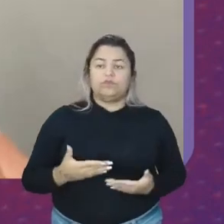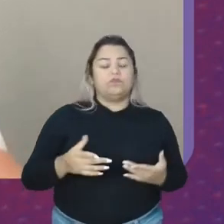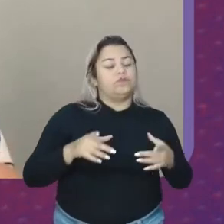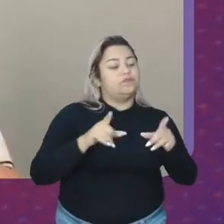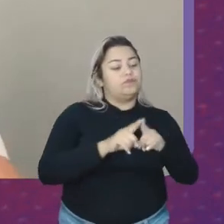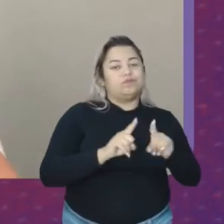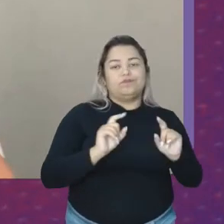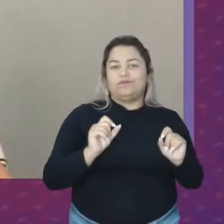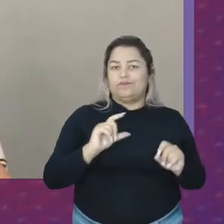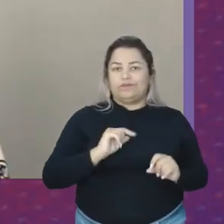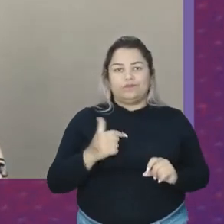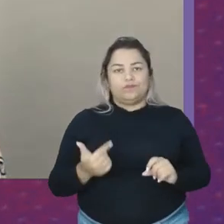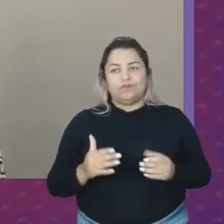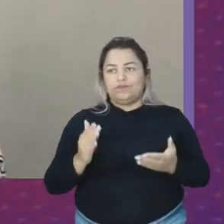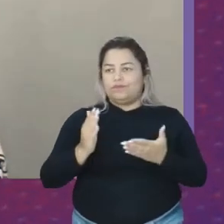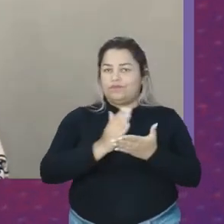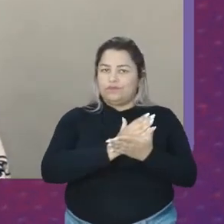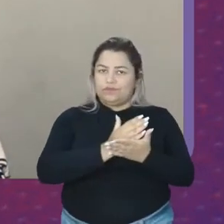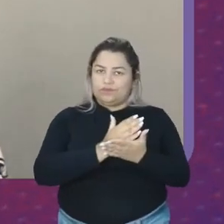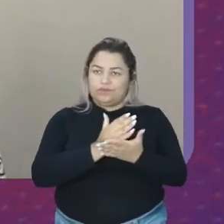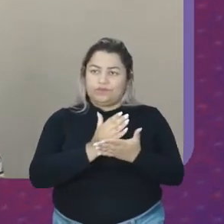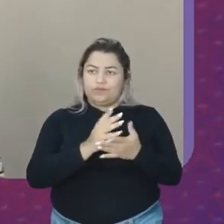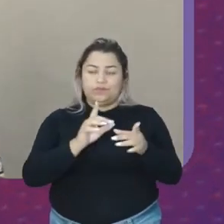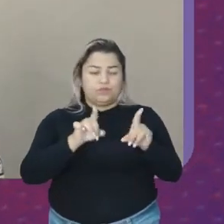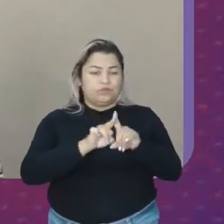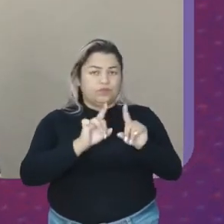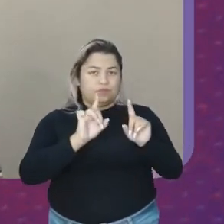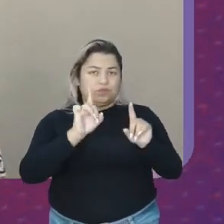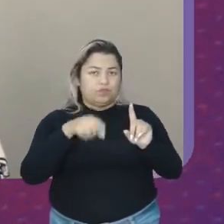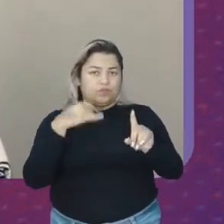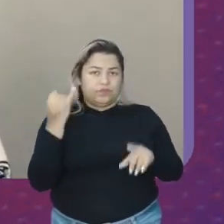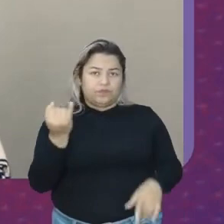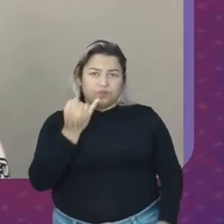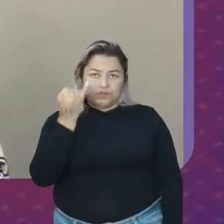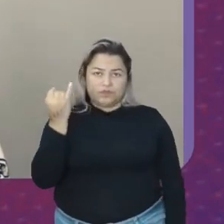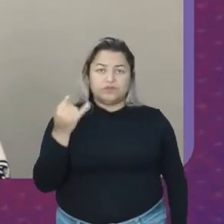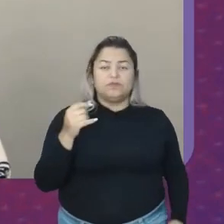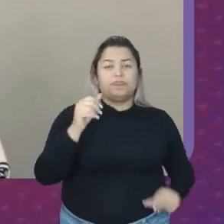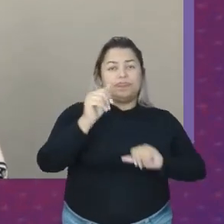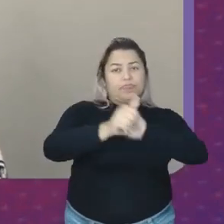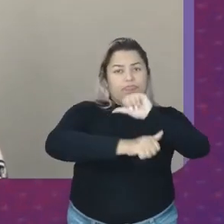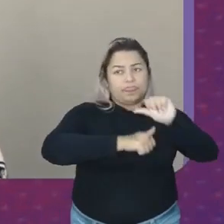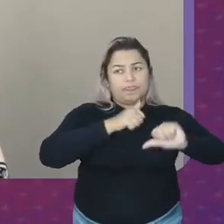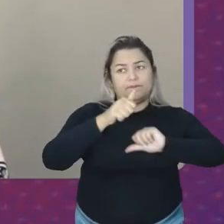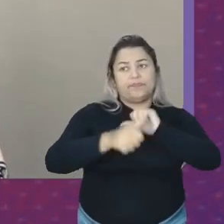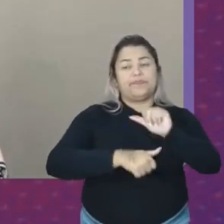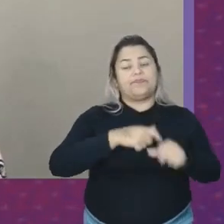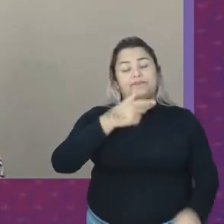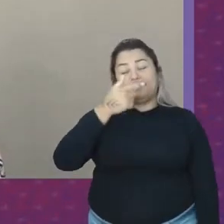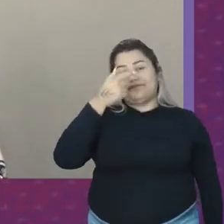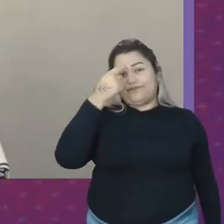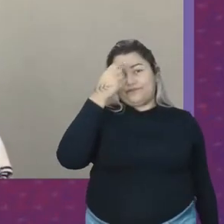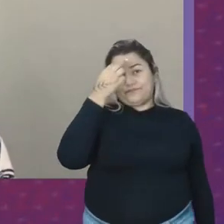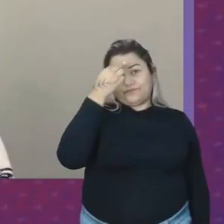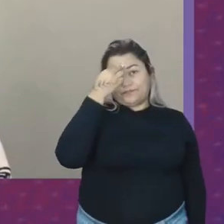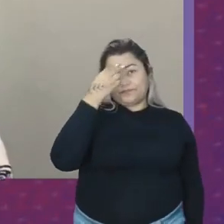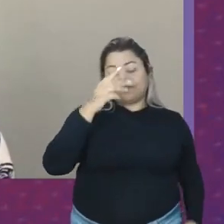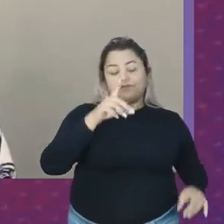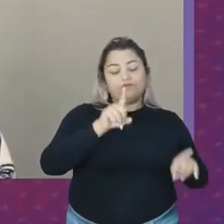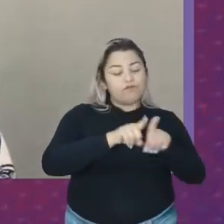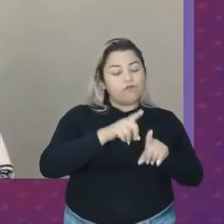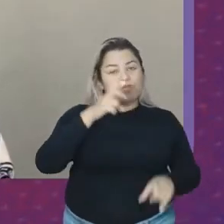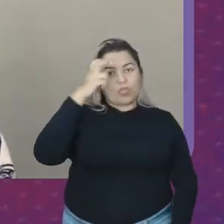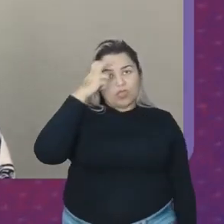algo que não é tão mensurável, mas é tanto quanto importante, que é a mudança de mentalidade, a mudança de